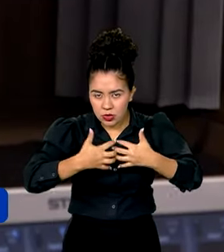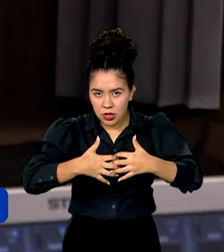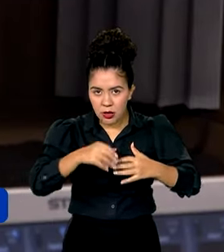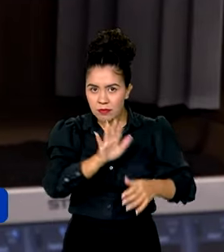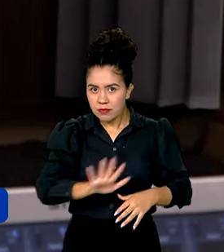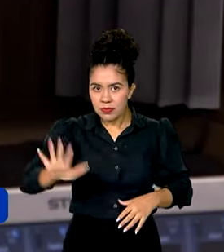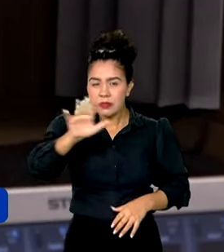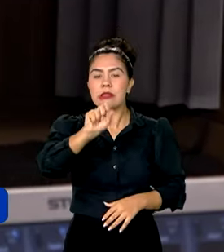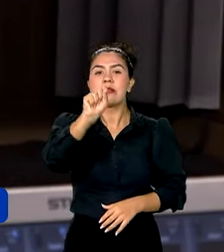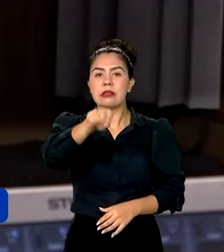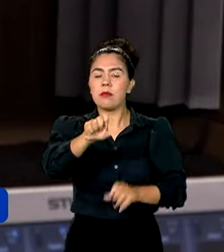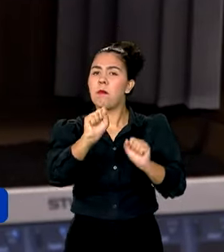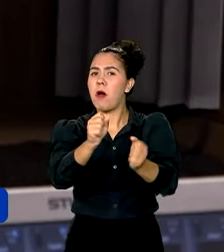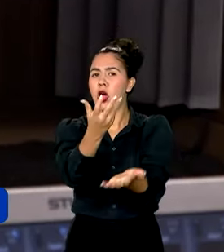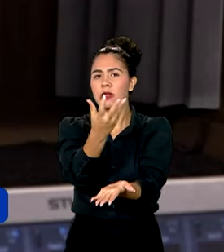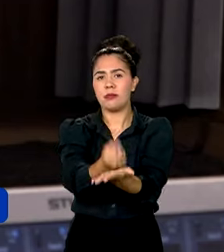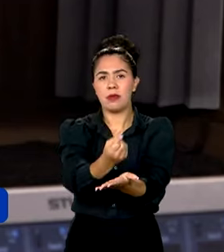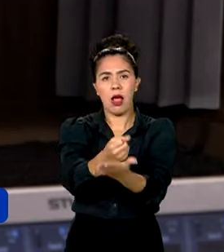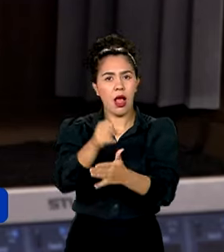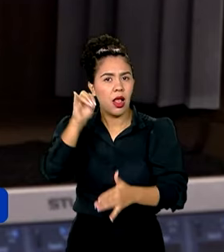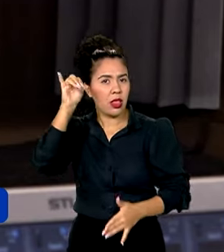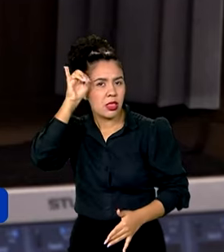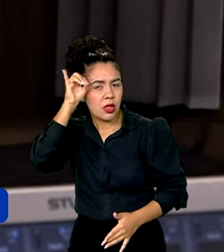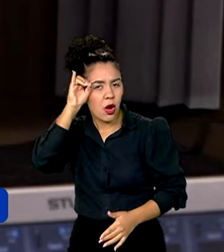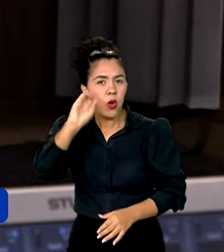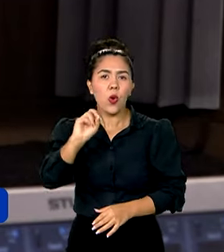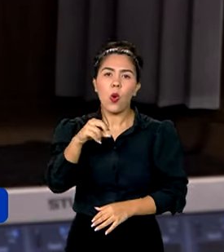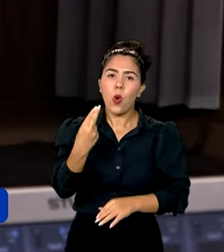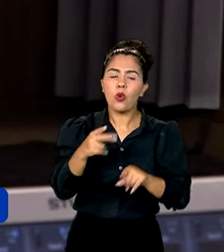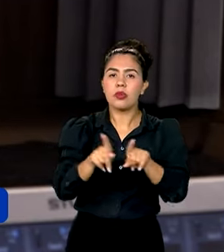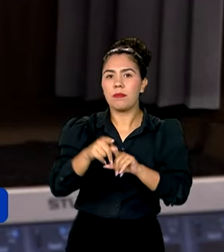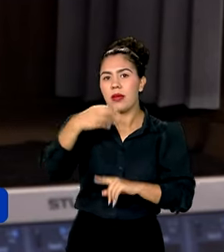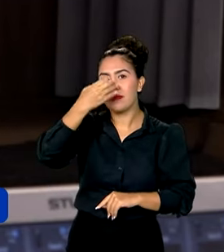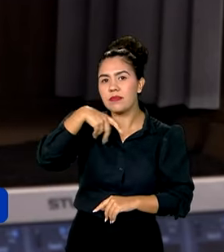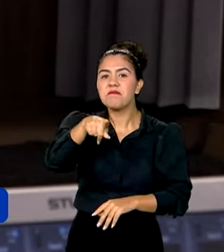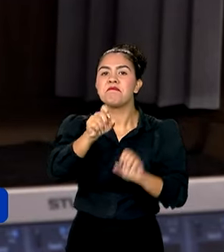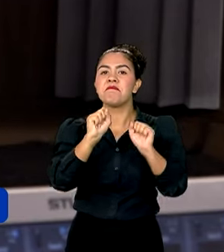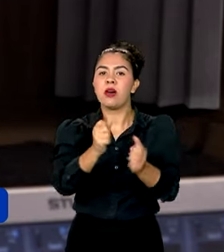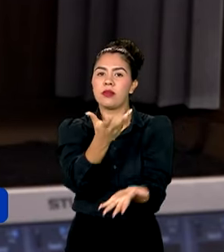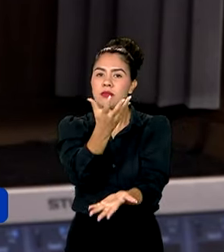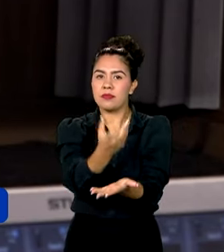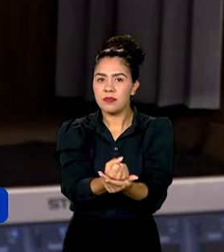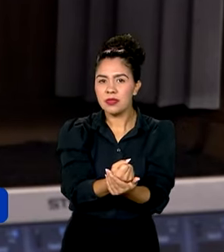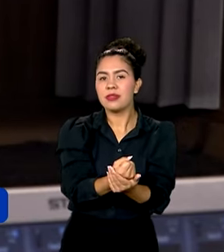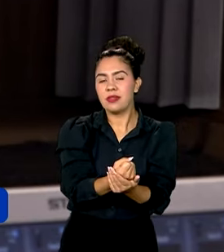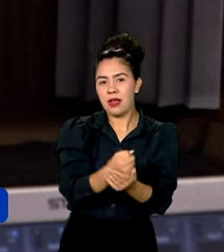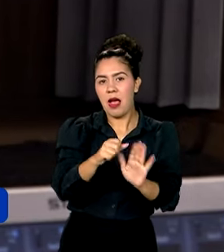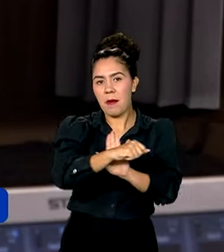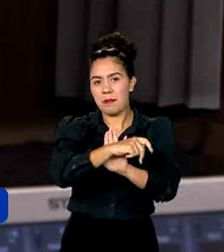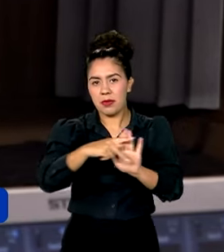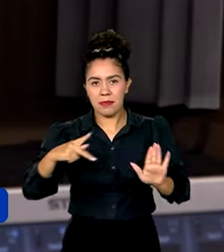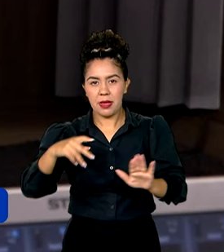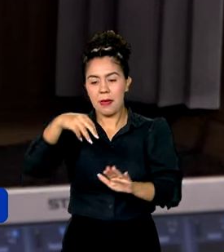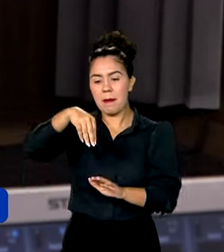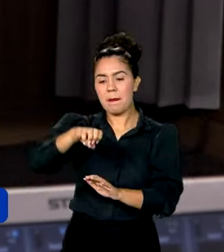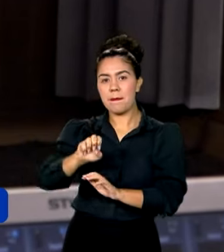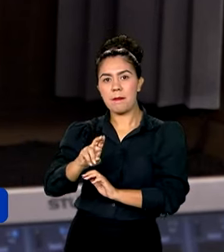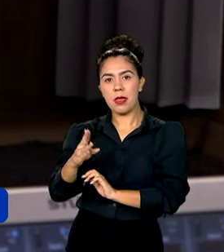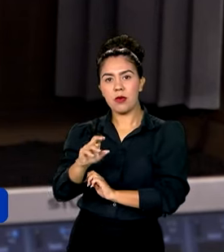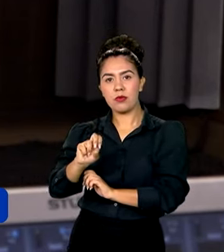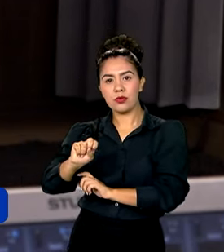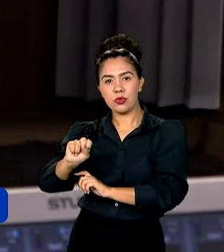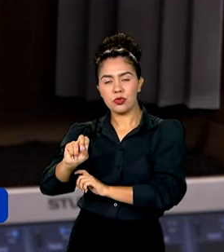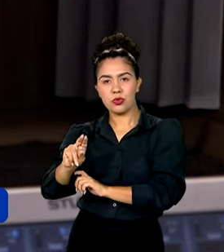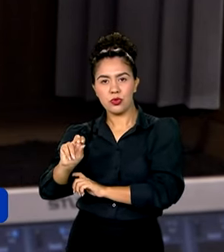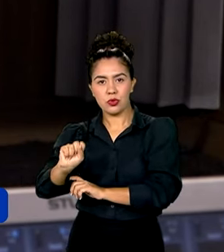aplicativo no seu Android ou iOs baixe lá então meu SUS digital para ter essas facilidades aí também então na palma da